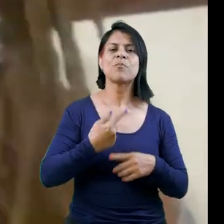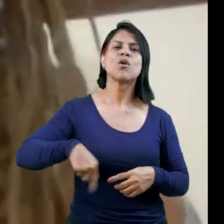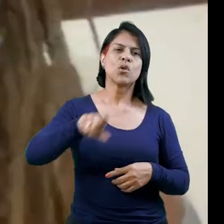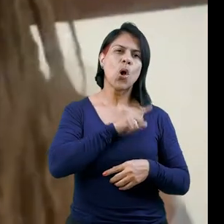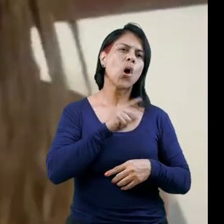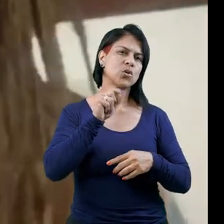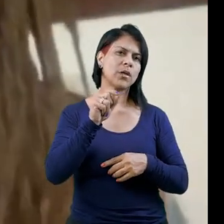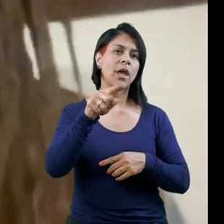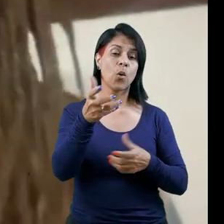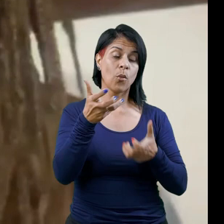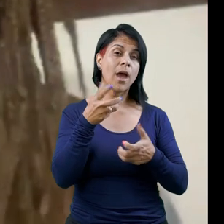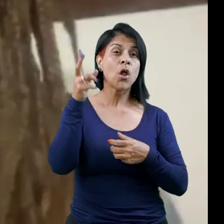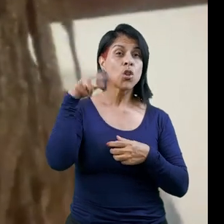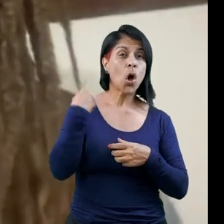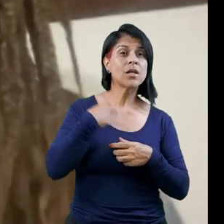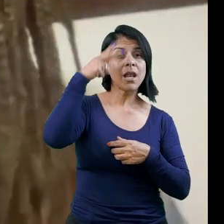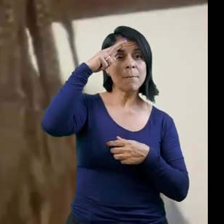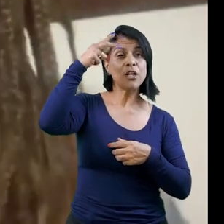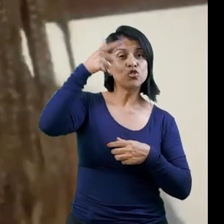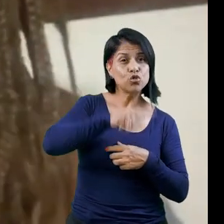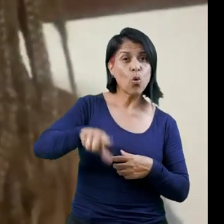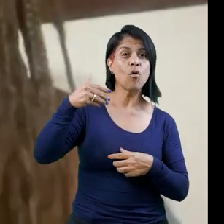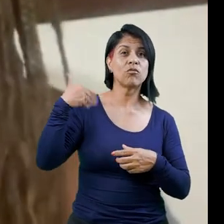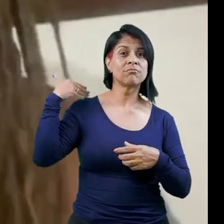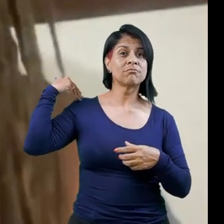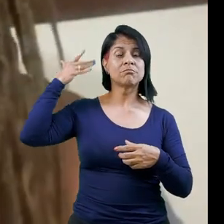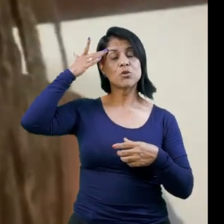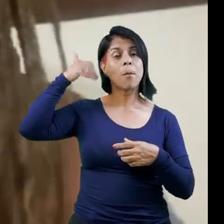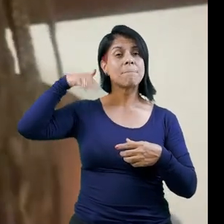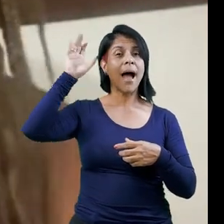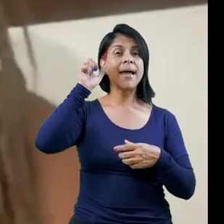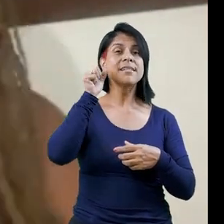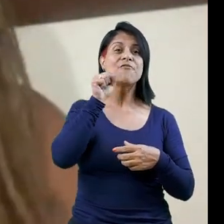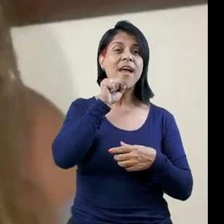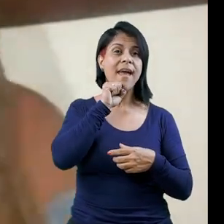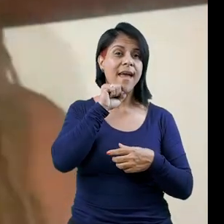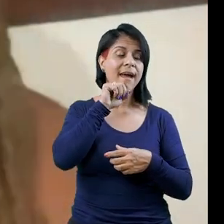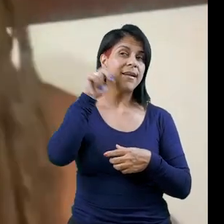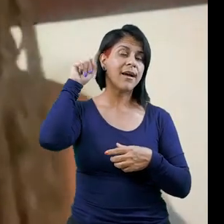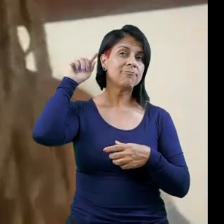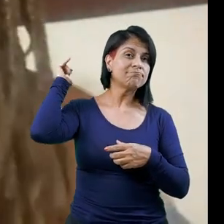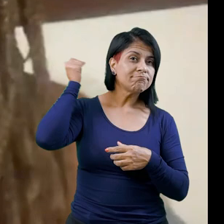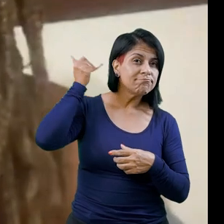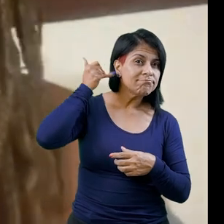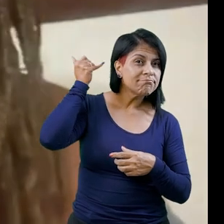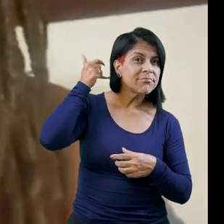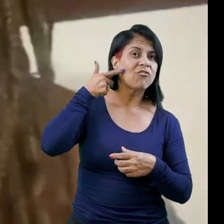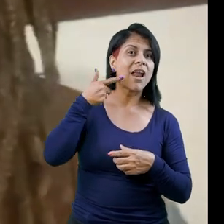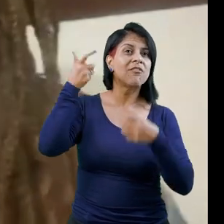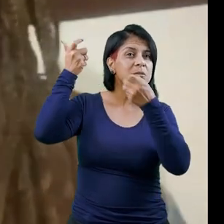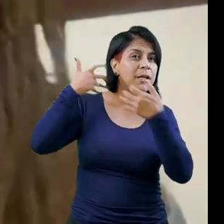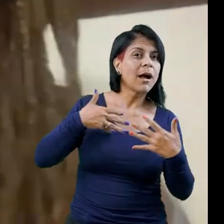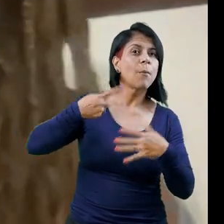de novo a lembrar das nossas mais velhas, dos nossos mais velhos, daquilo que a gente ouvia quando a gente era criança, quando a gente